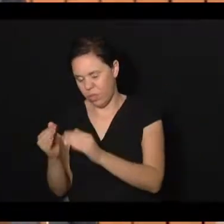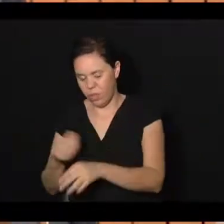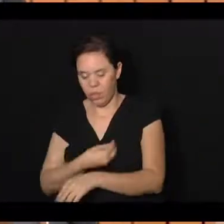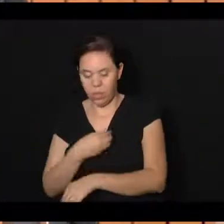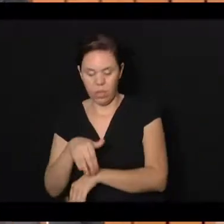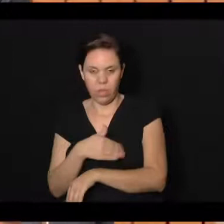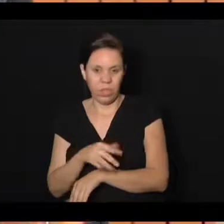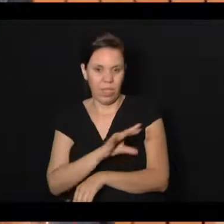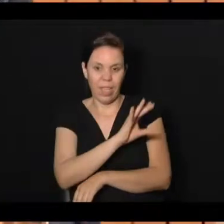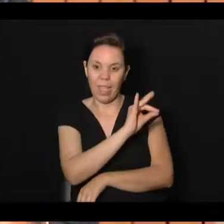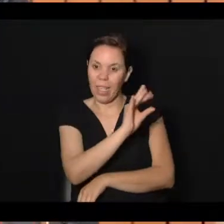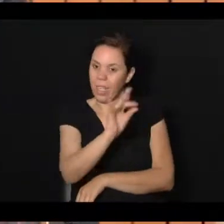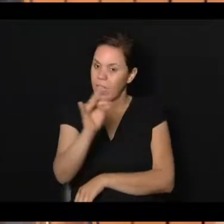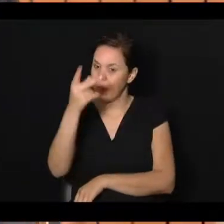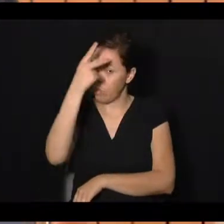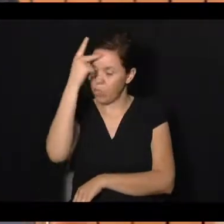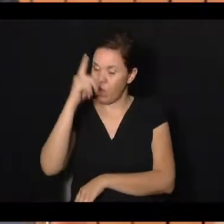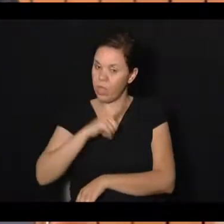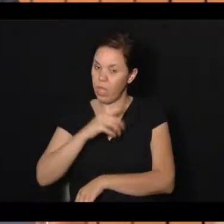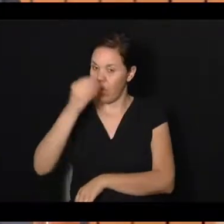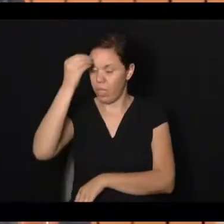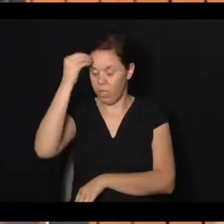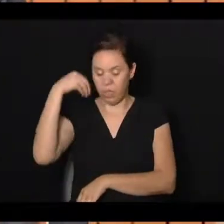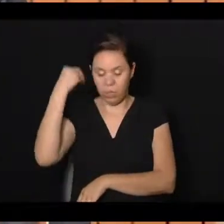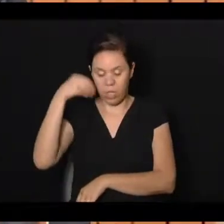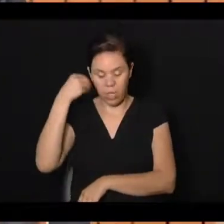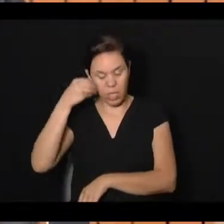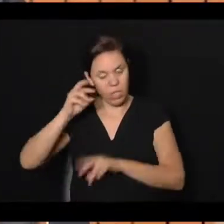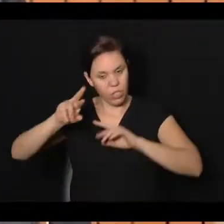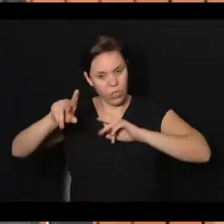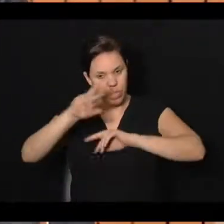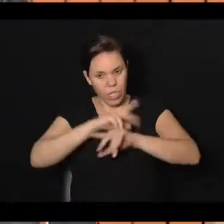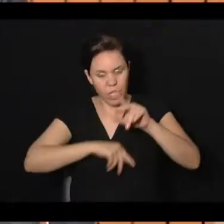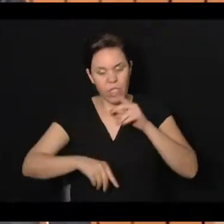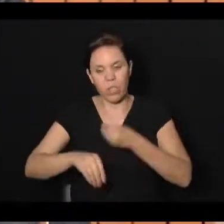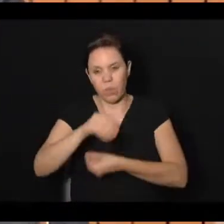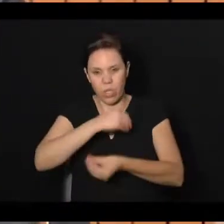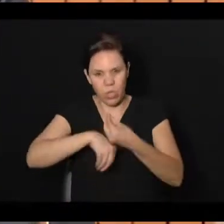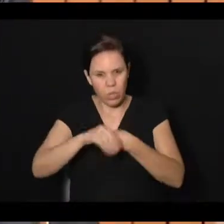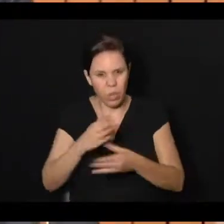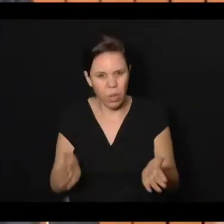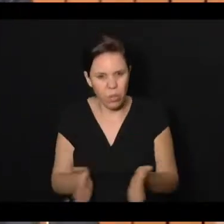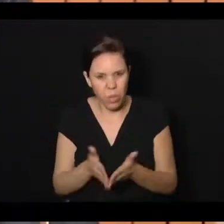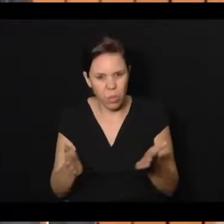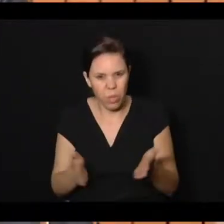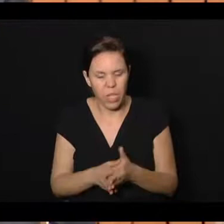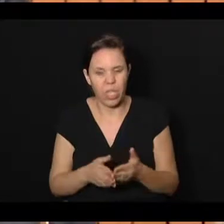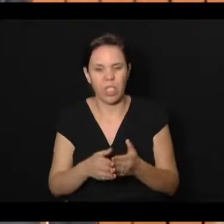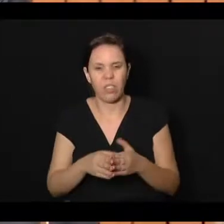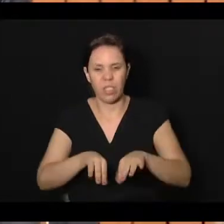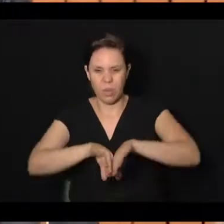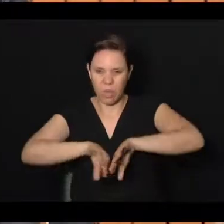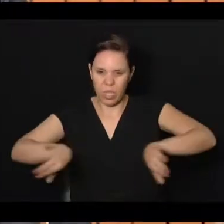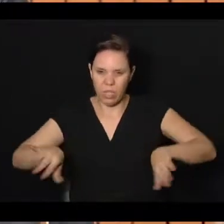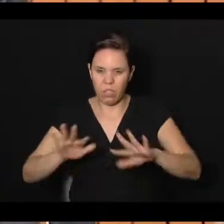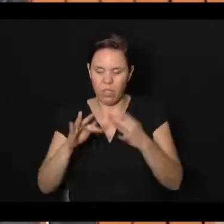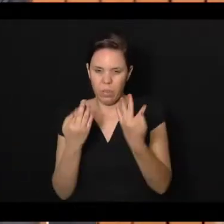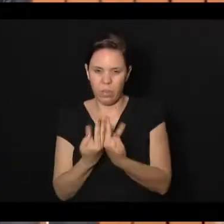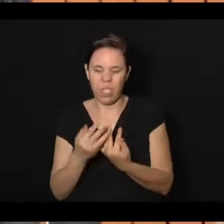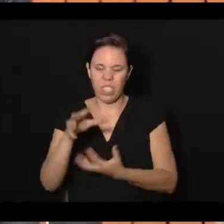singular só que envolve muitas vezes aquilo que já falei miséria vínculos rompidos conflito conflito no território